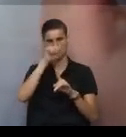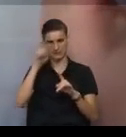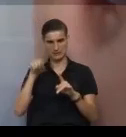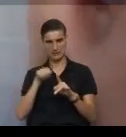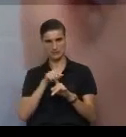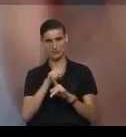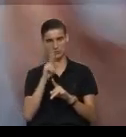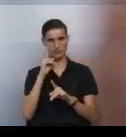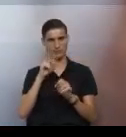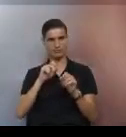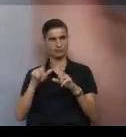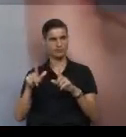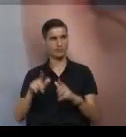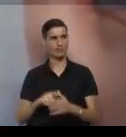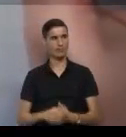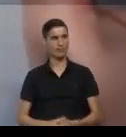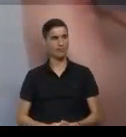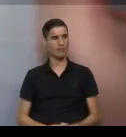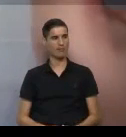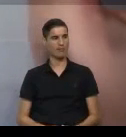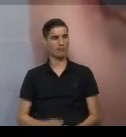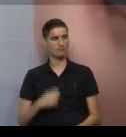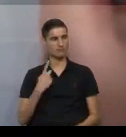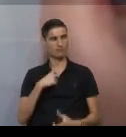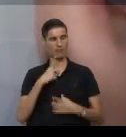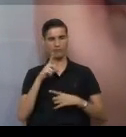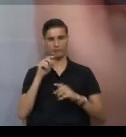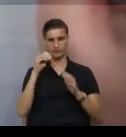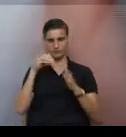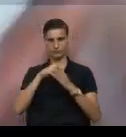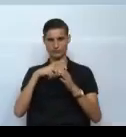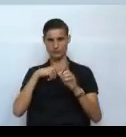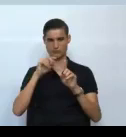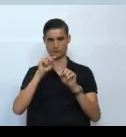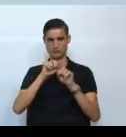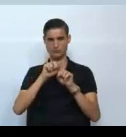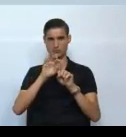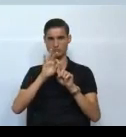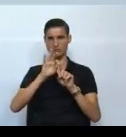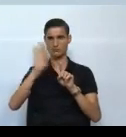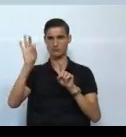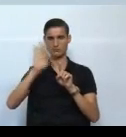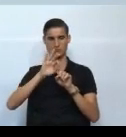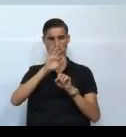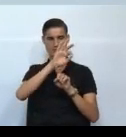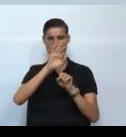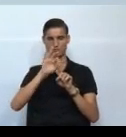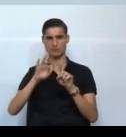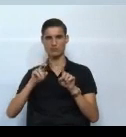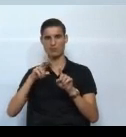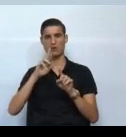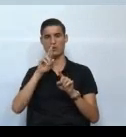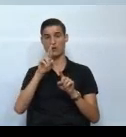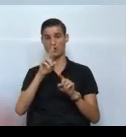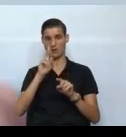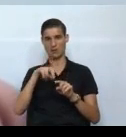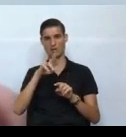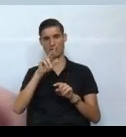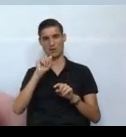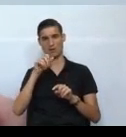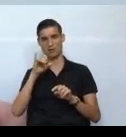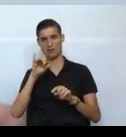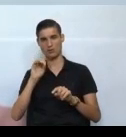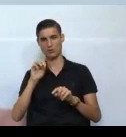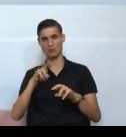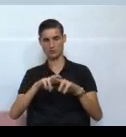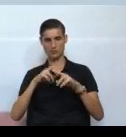uma circunferência, nós temos aqui uma circunferência e dentro da circunferência a gente tem um raio, que a gente chama de R. Aqui eu